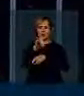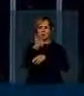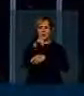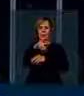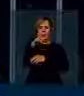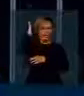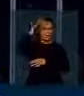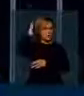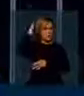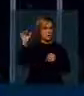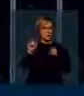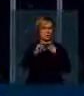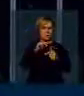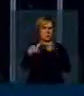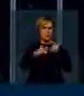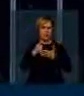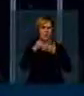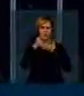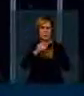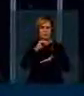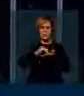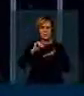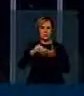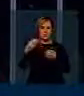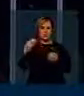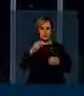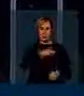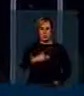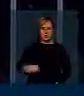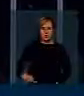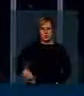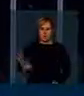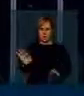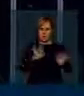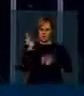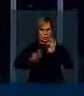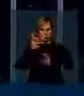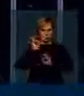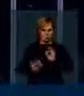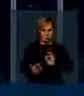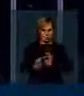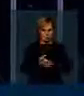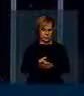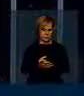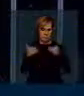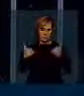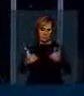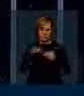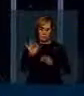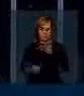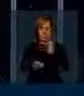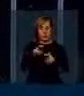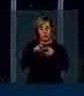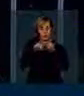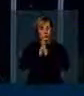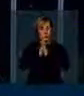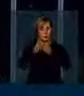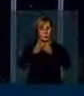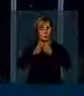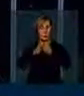executar as atividades de apoio da Secretaria do Ministério da Justiça. Nesse sentido, gostaria de solicitar a possibilidade